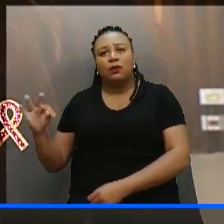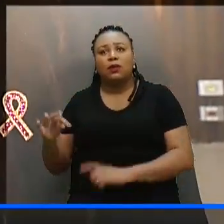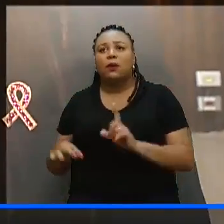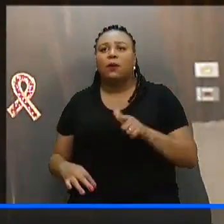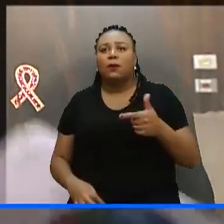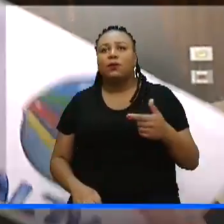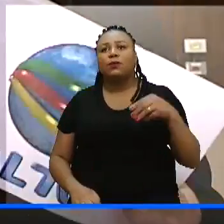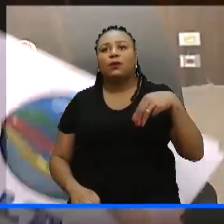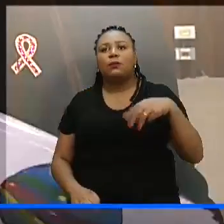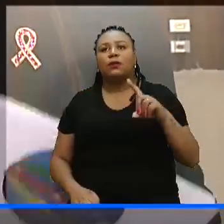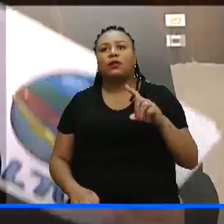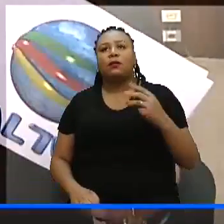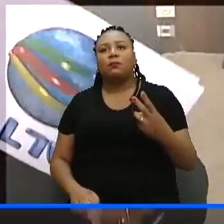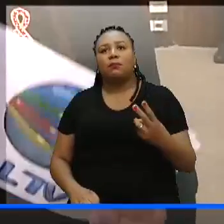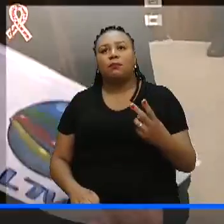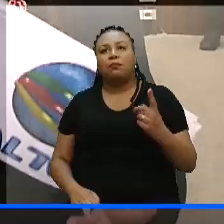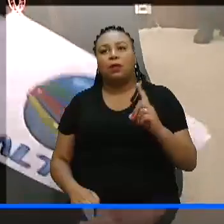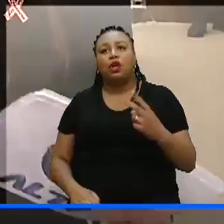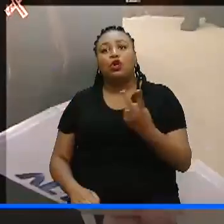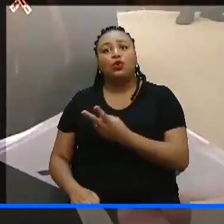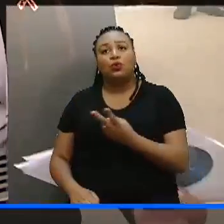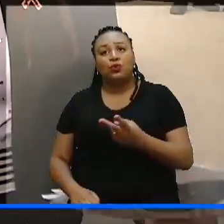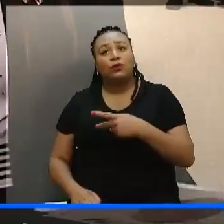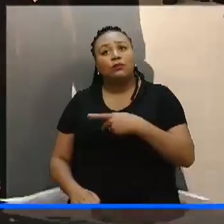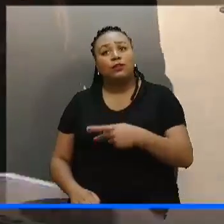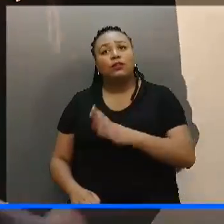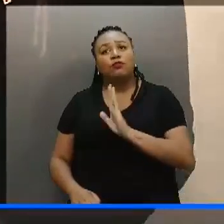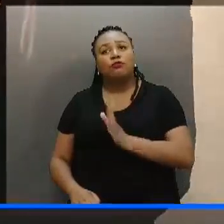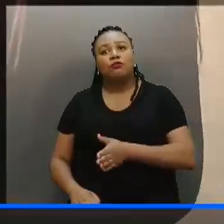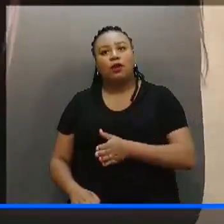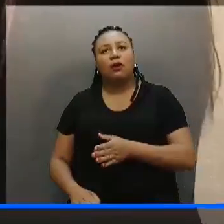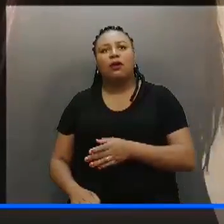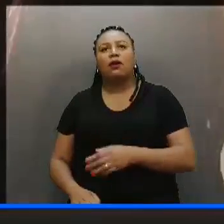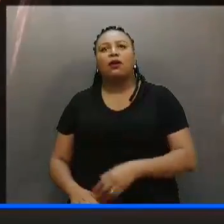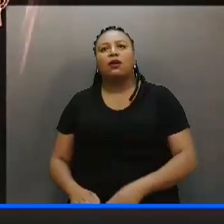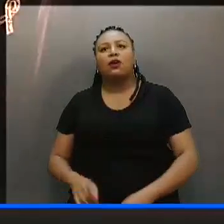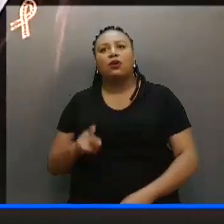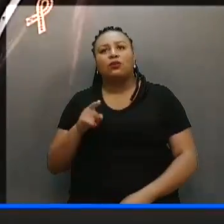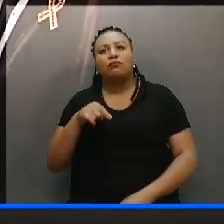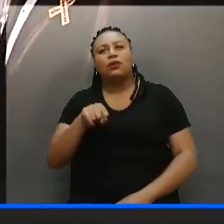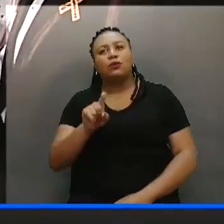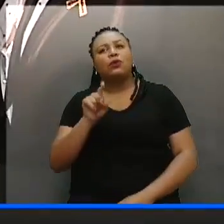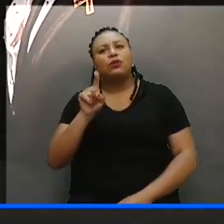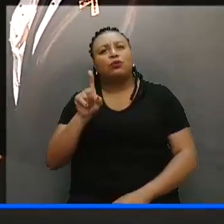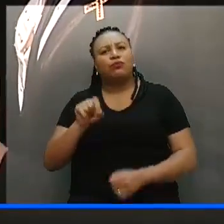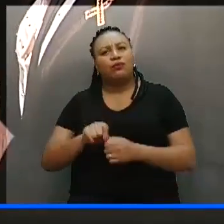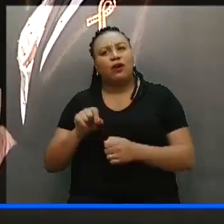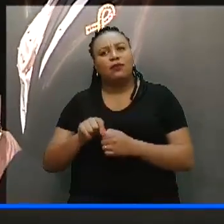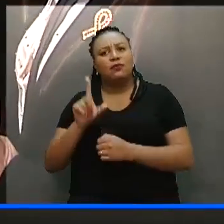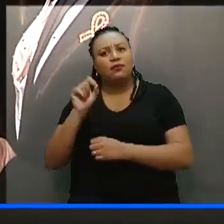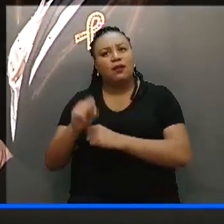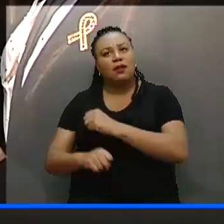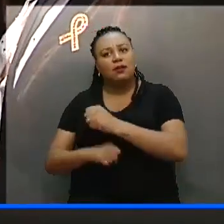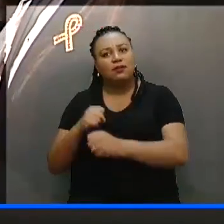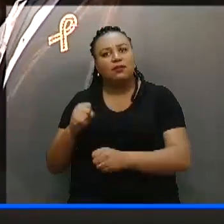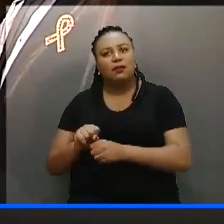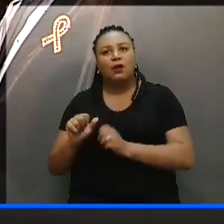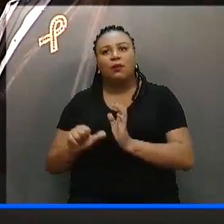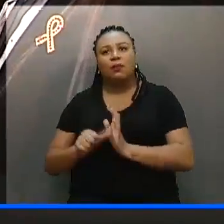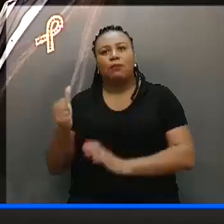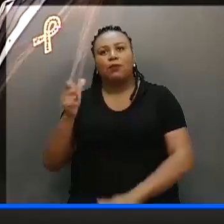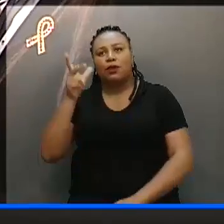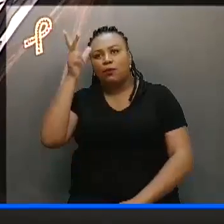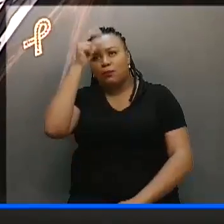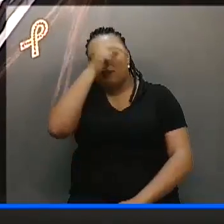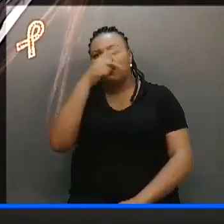outro do mdb mas os dois foram presidentes da entidade o senhor faz dez anos que foi presidente deputado foi o primeiro primeiro prefeito